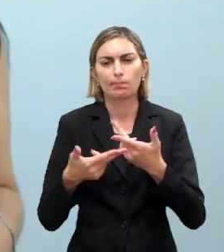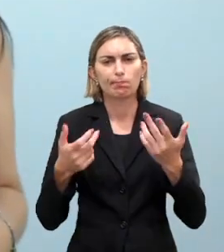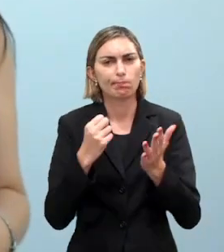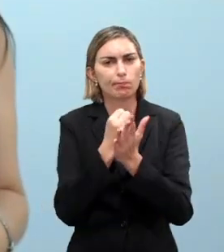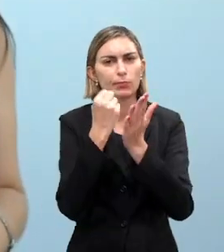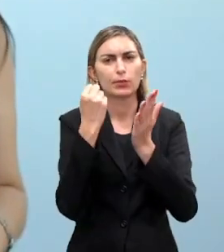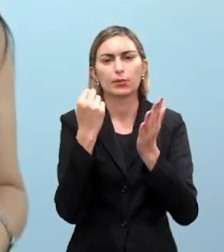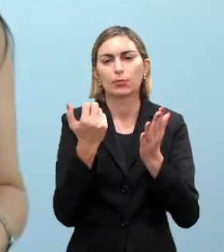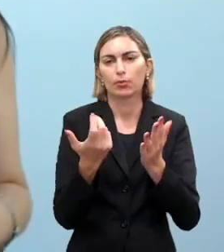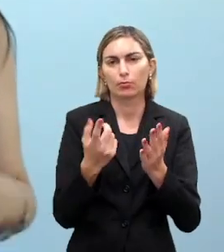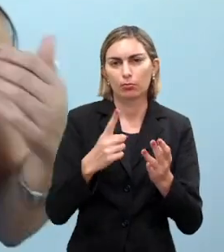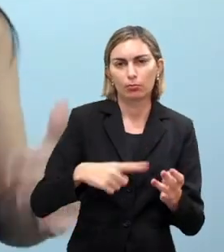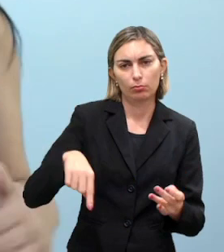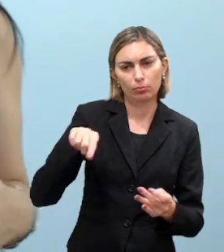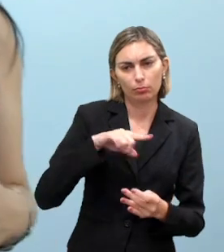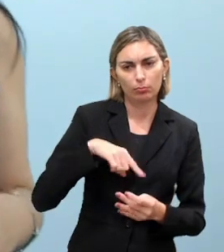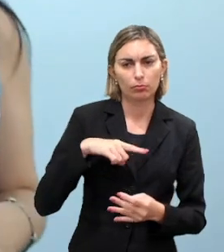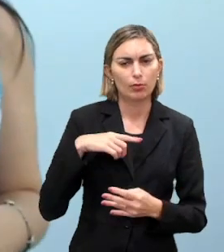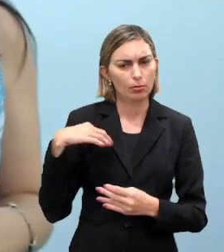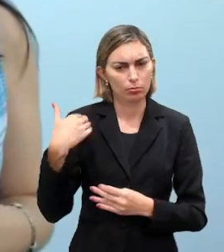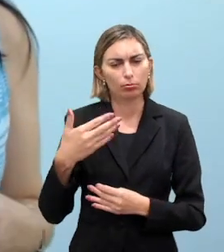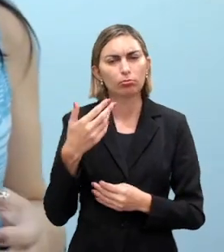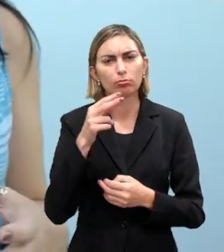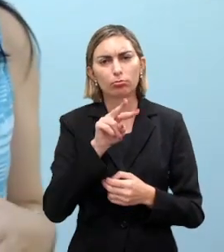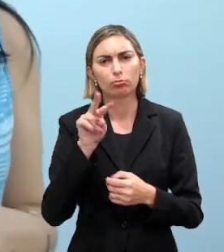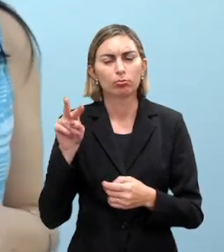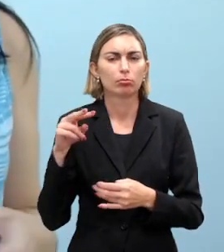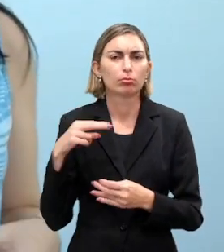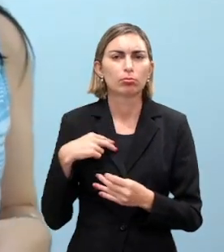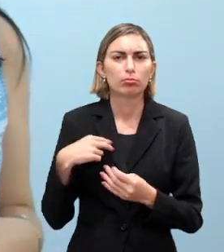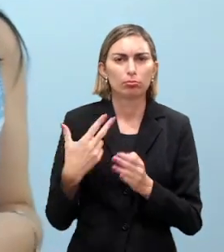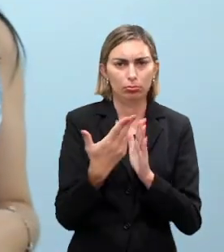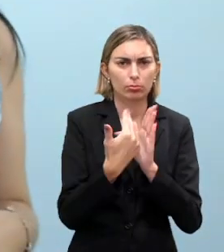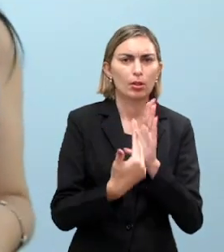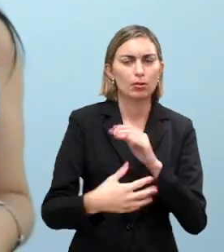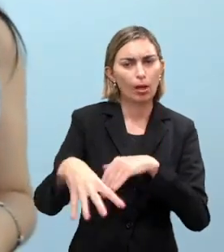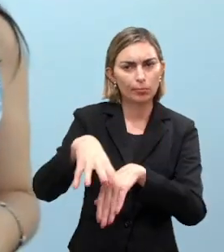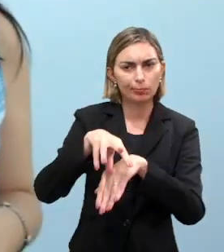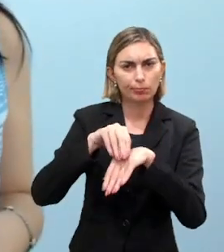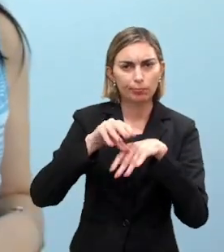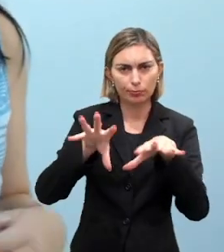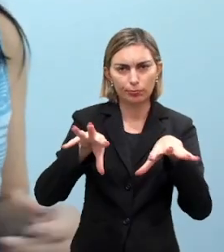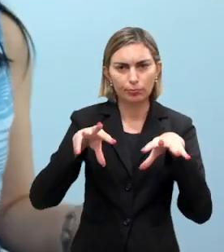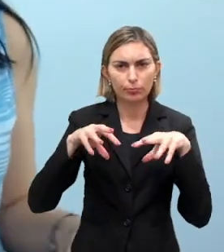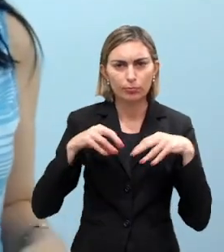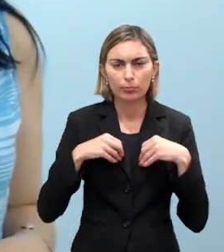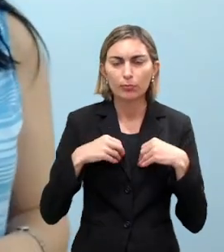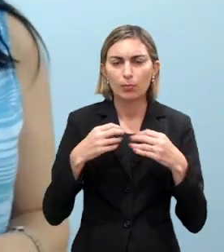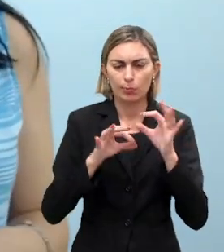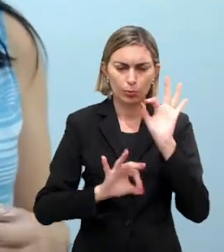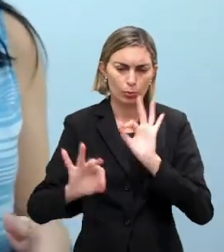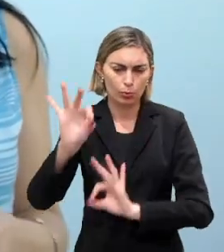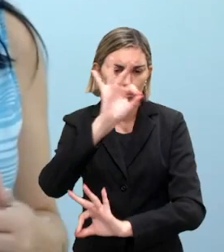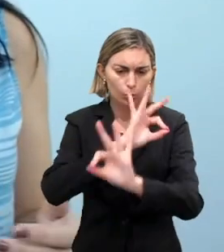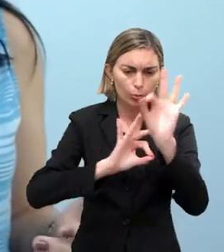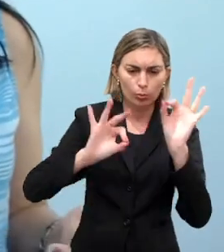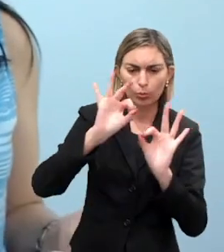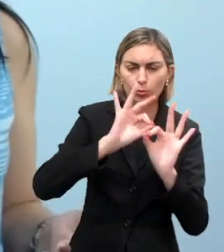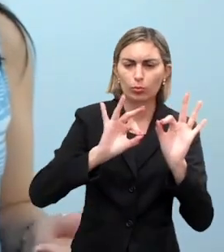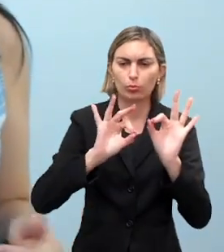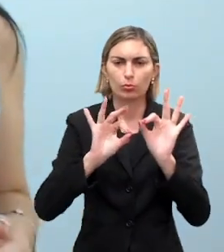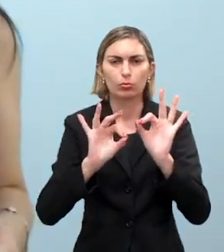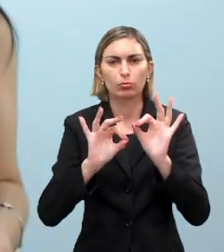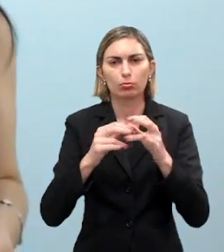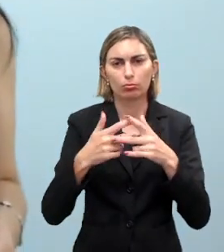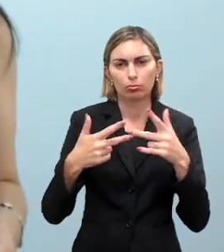no nosso dia a dia, né? Como é que o designer se apropria de tudo isso para dar forma, né, aos seus